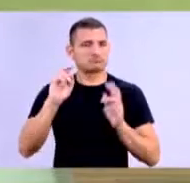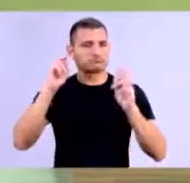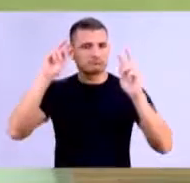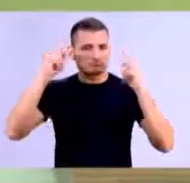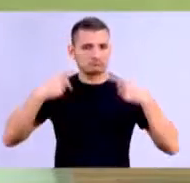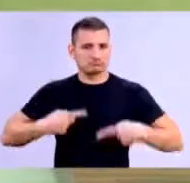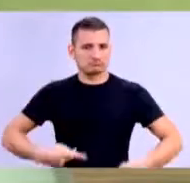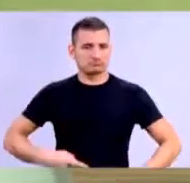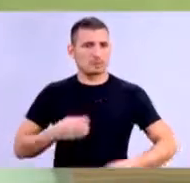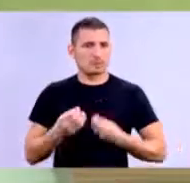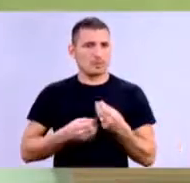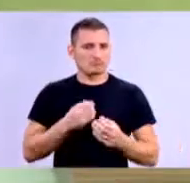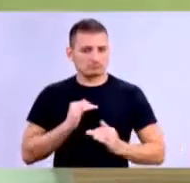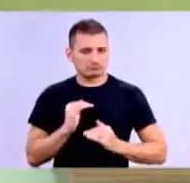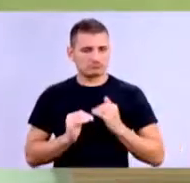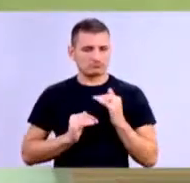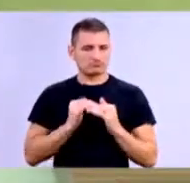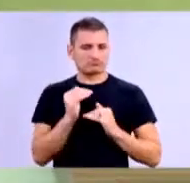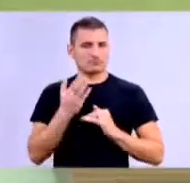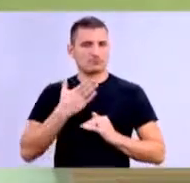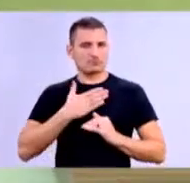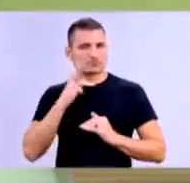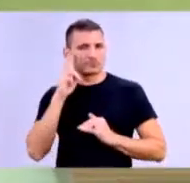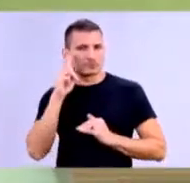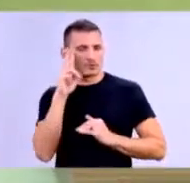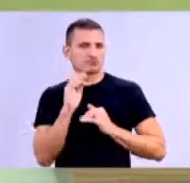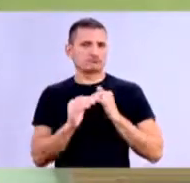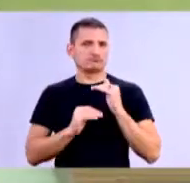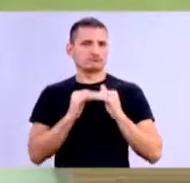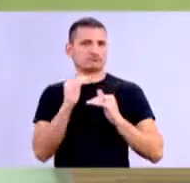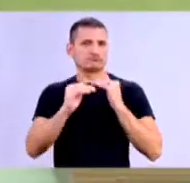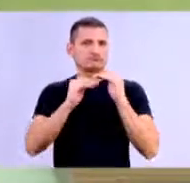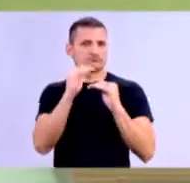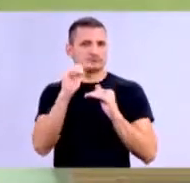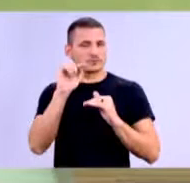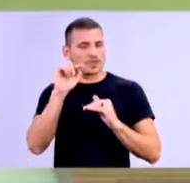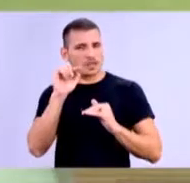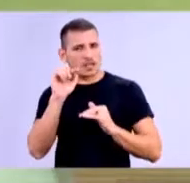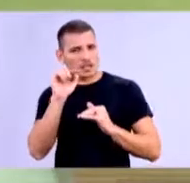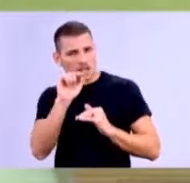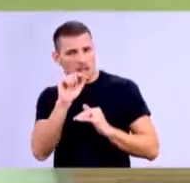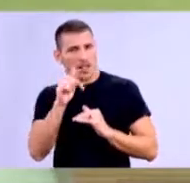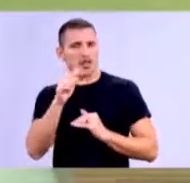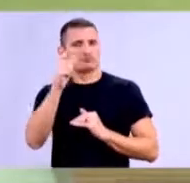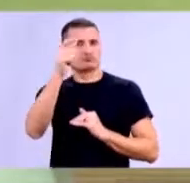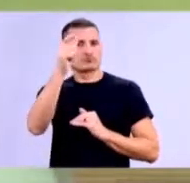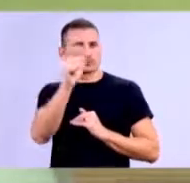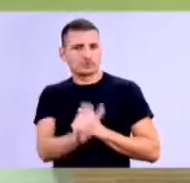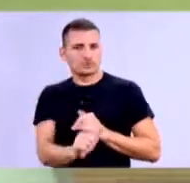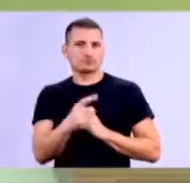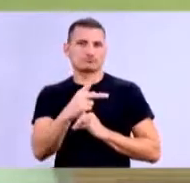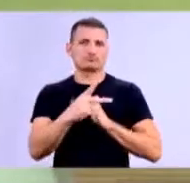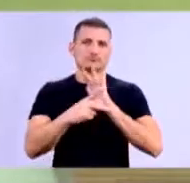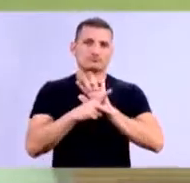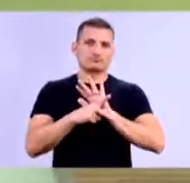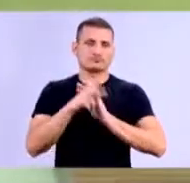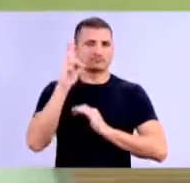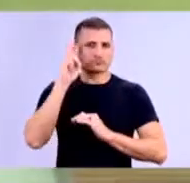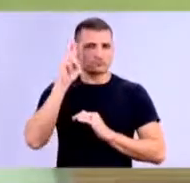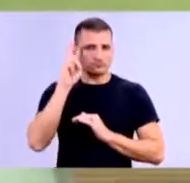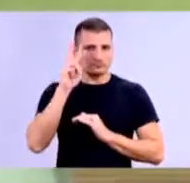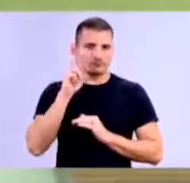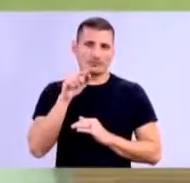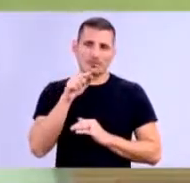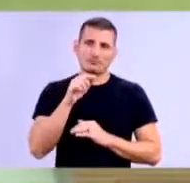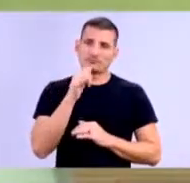seu cotidiano, na sua história. Então ele é o sujeito da sua própria história. Então, para que você tenha